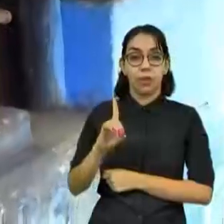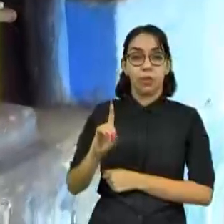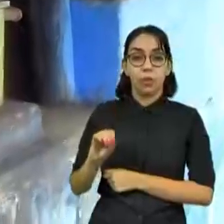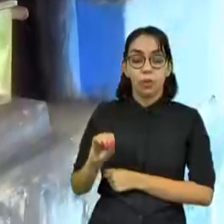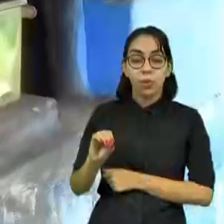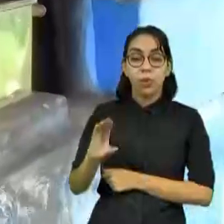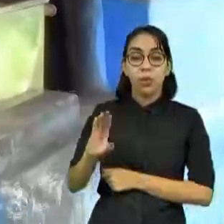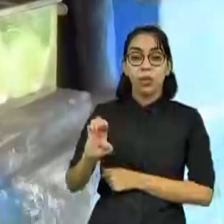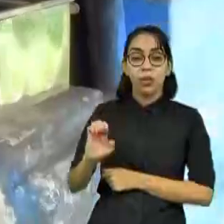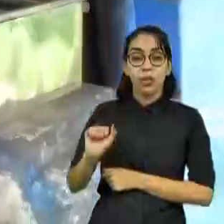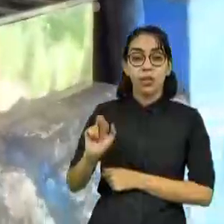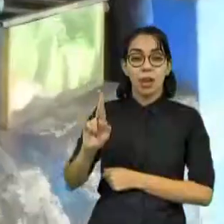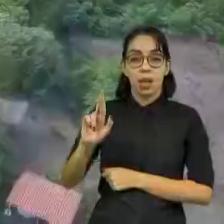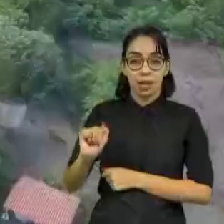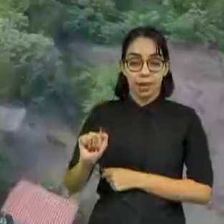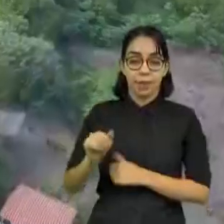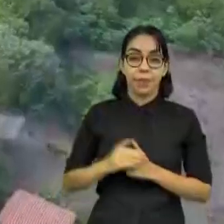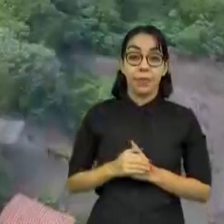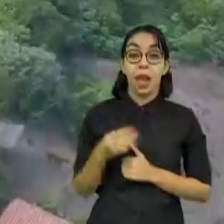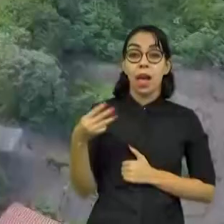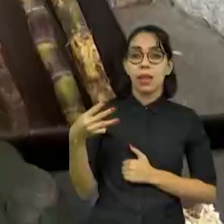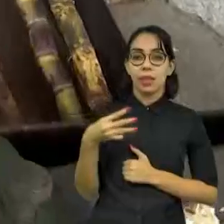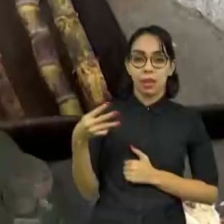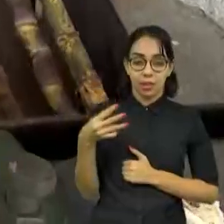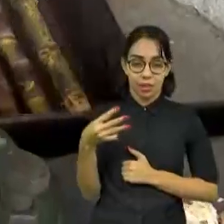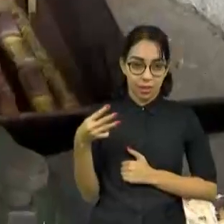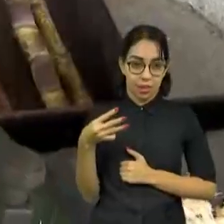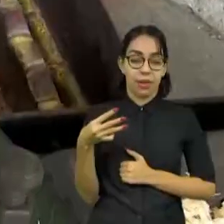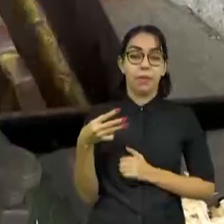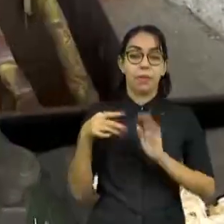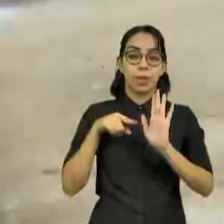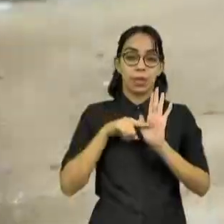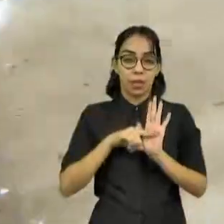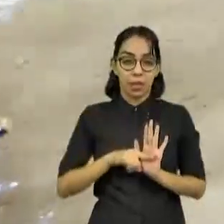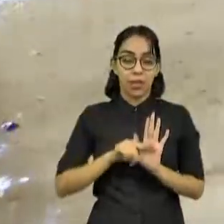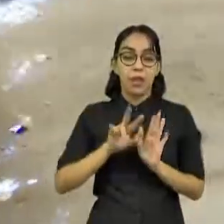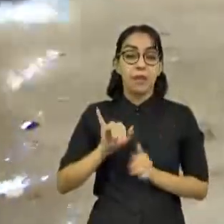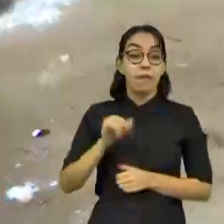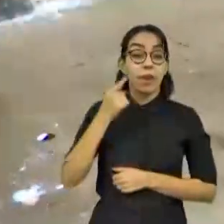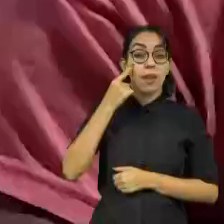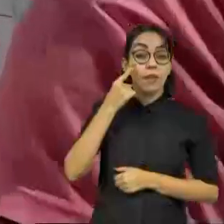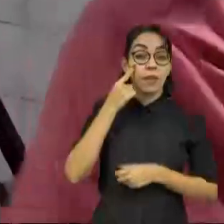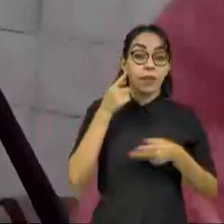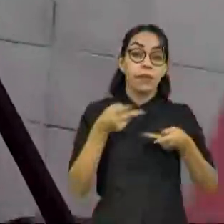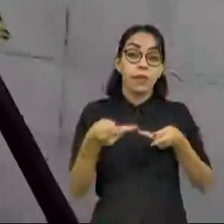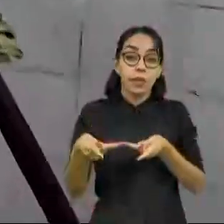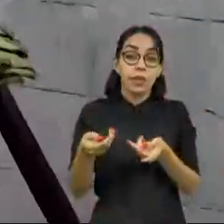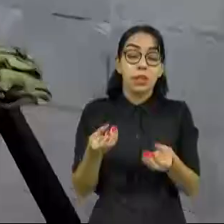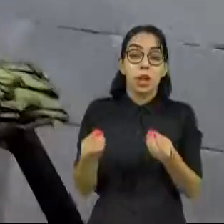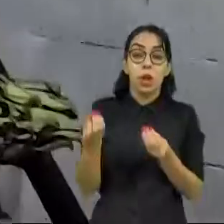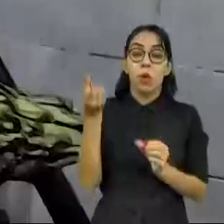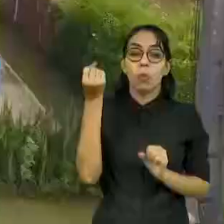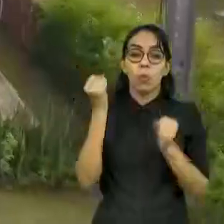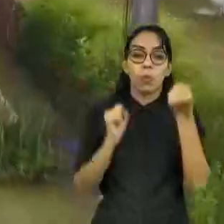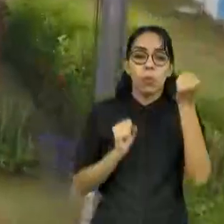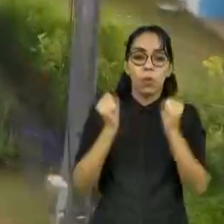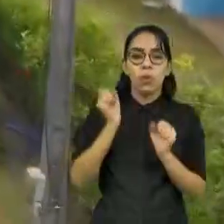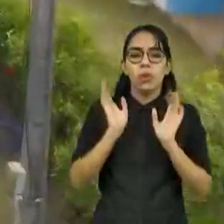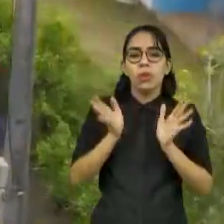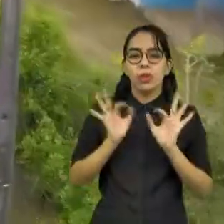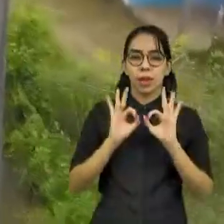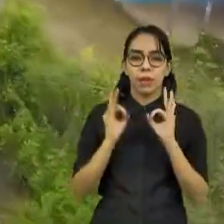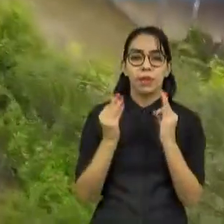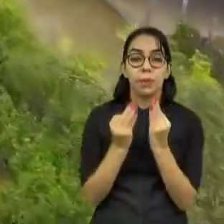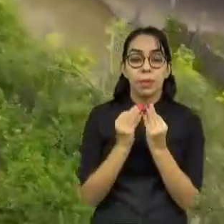Na terceira reportagem da série, você vai conhecer engenhos que seguem na fabricação da bebida por gerações. A região